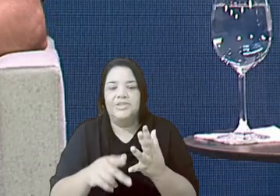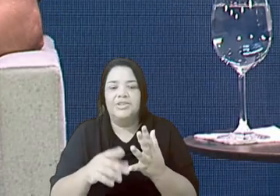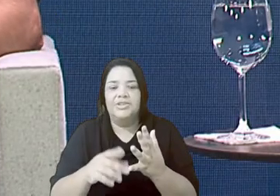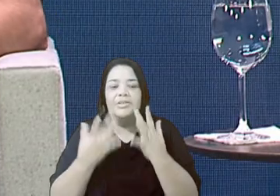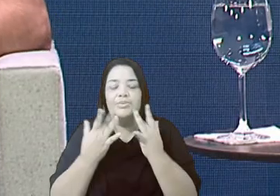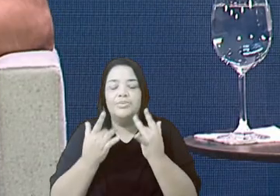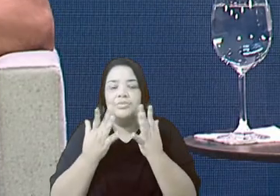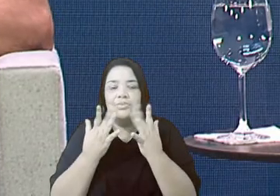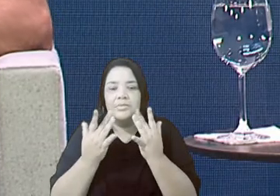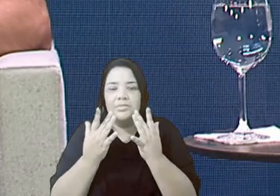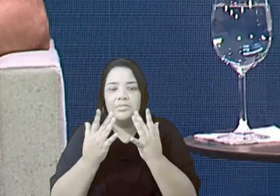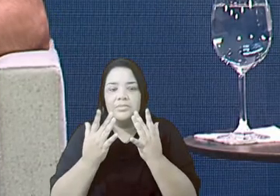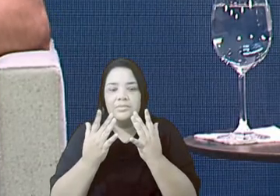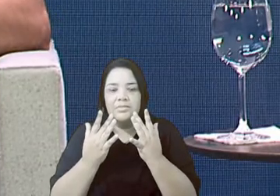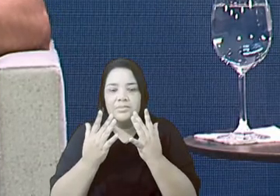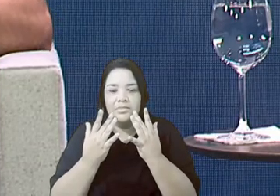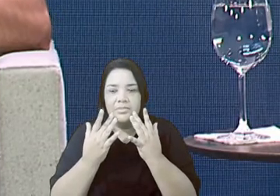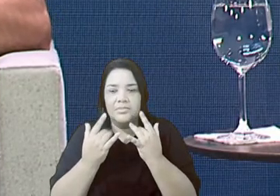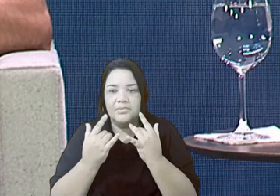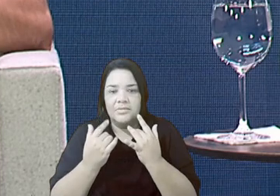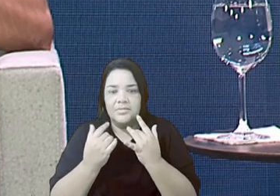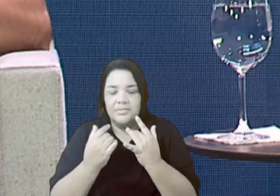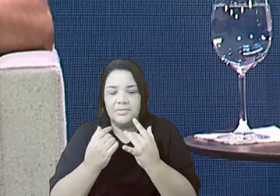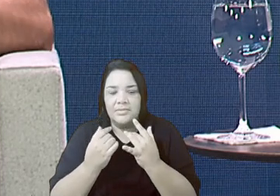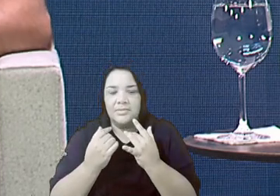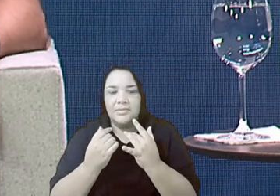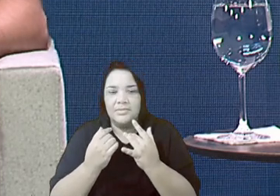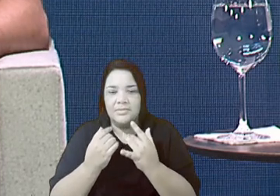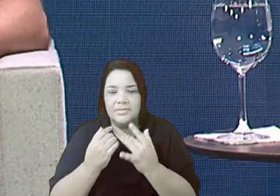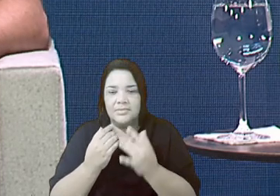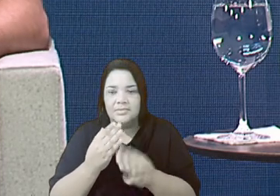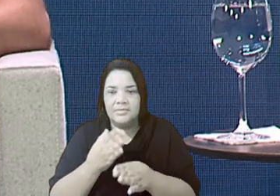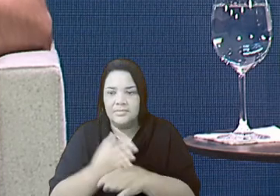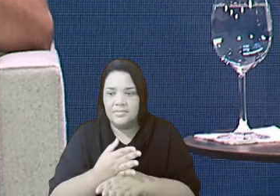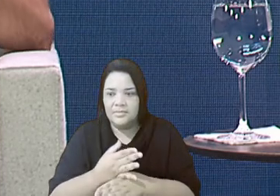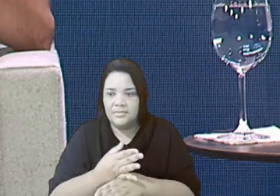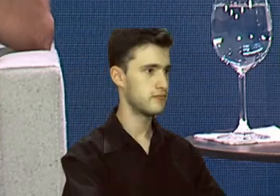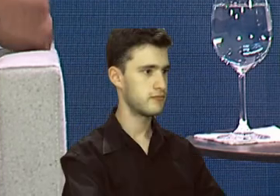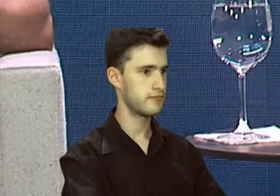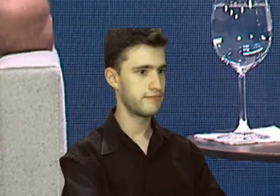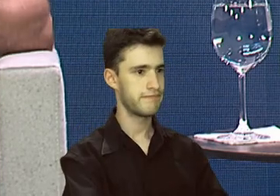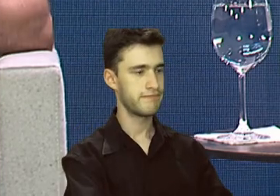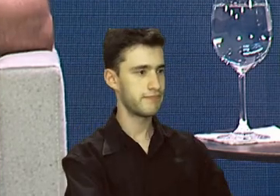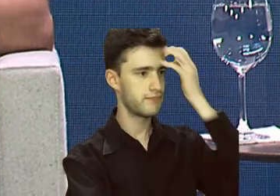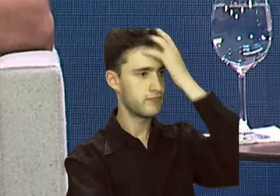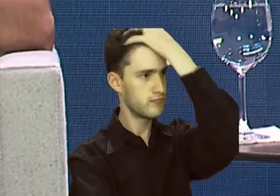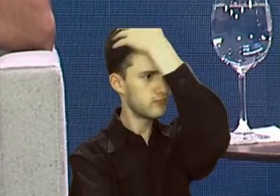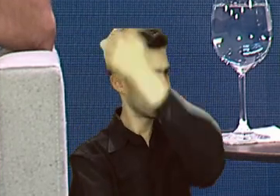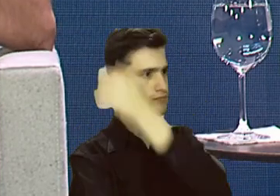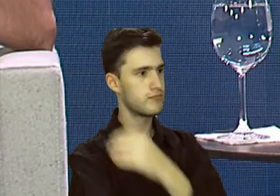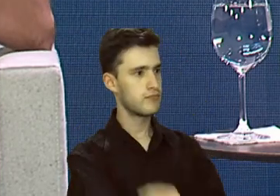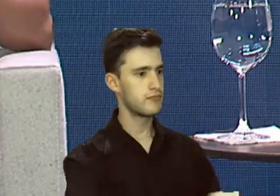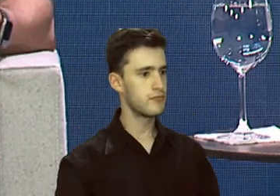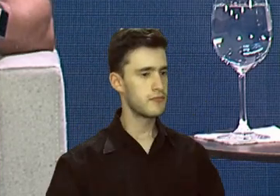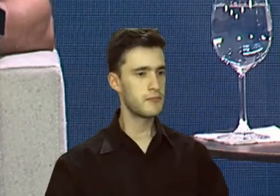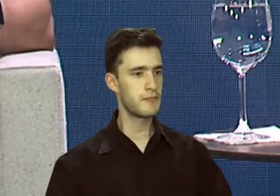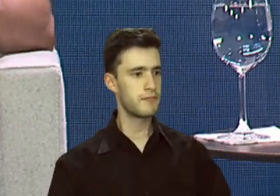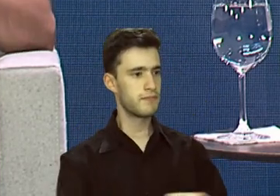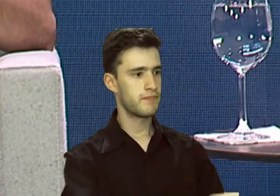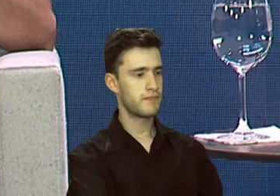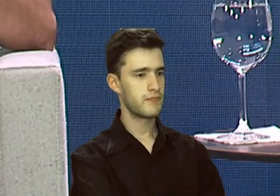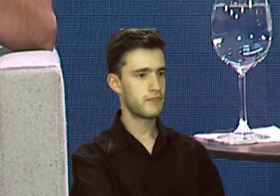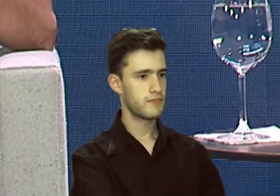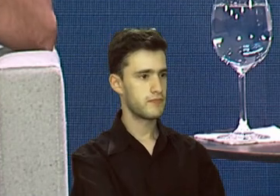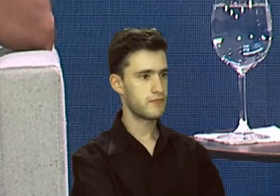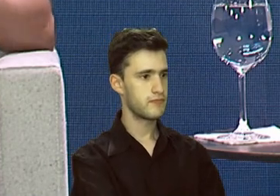melhor mais positivo para empresas que tinham esse pé no chão né porque que é melhor né obviamente muita gente perdeu